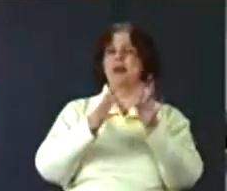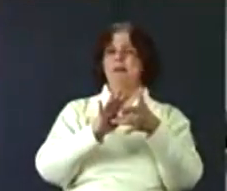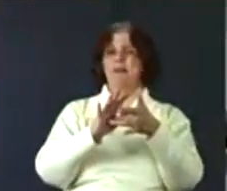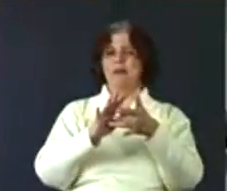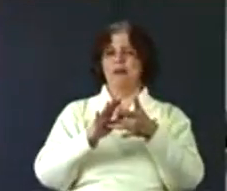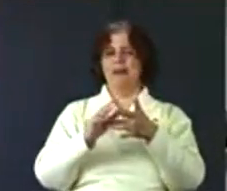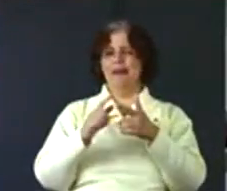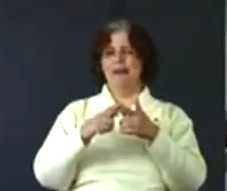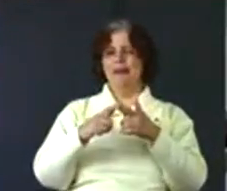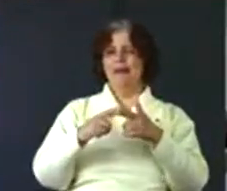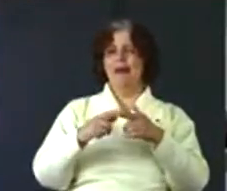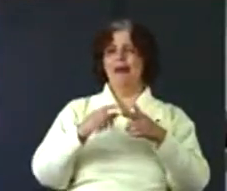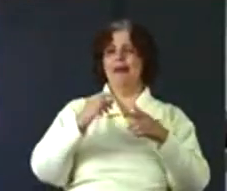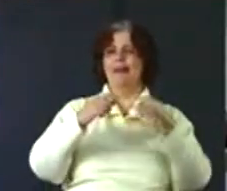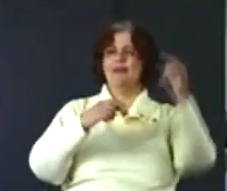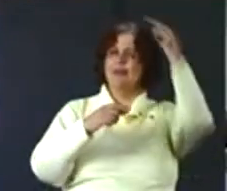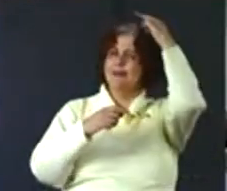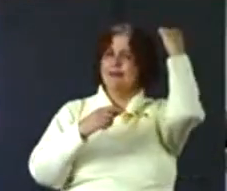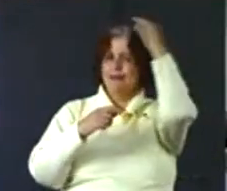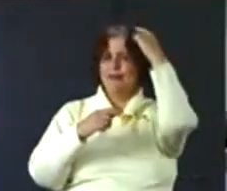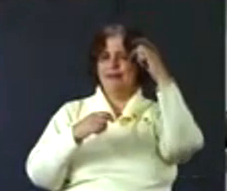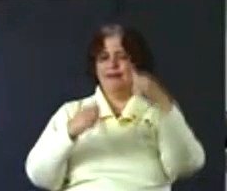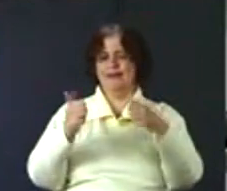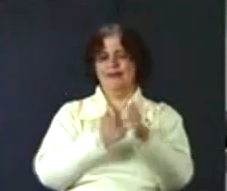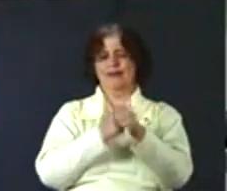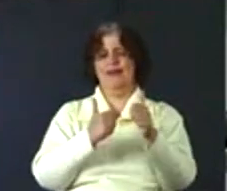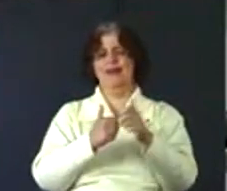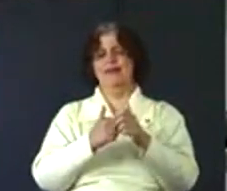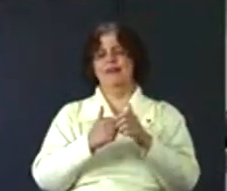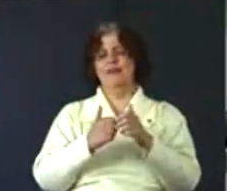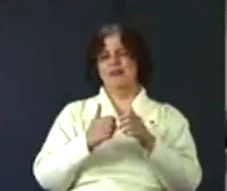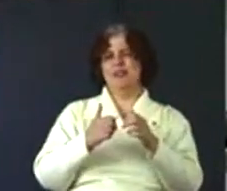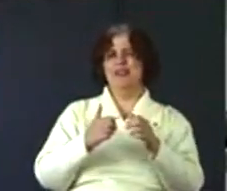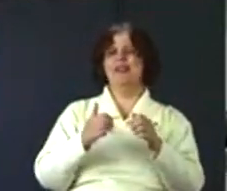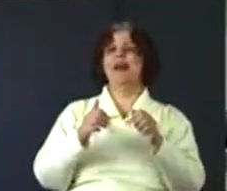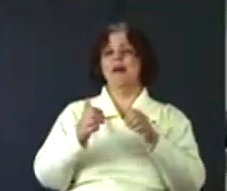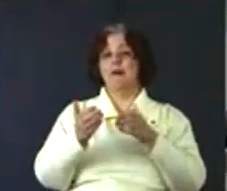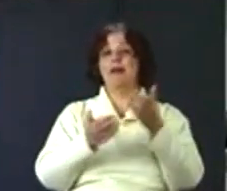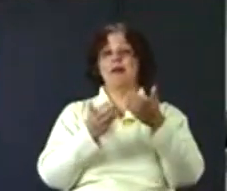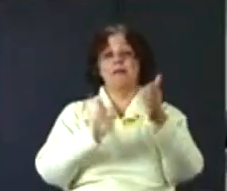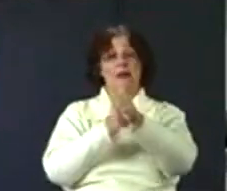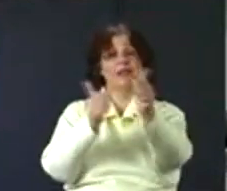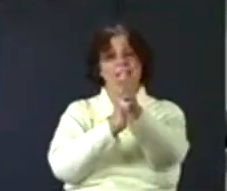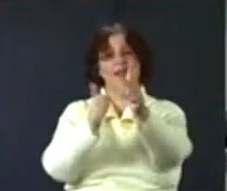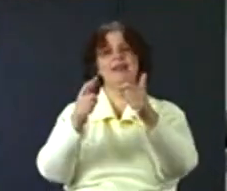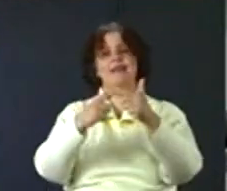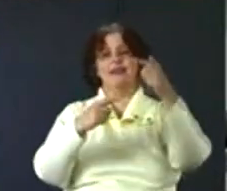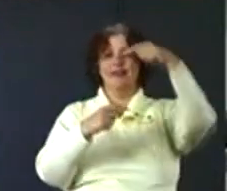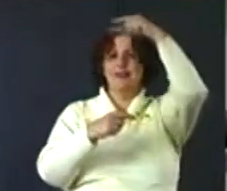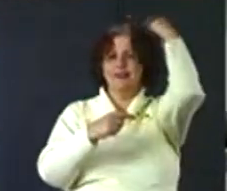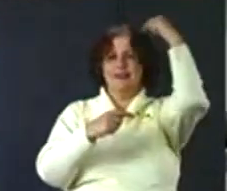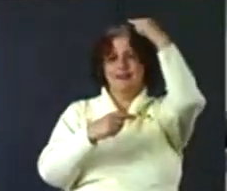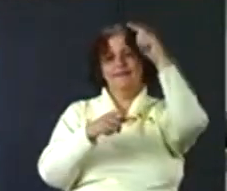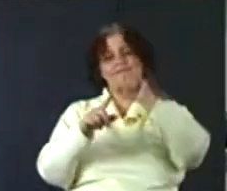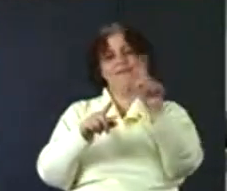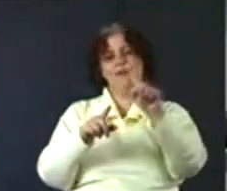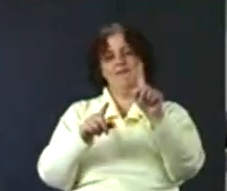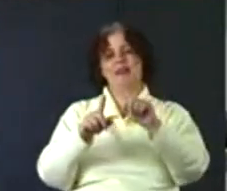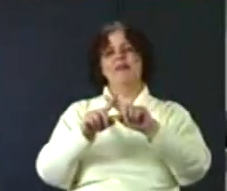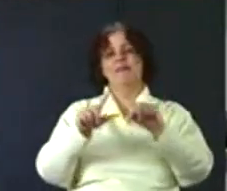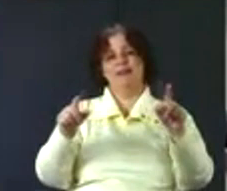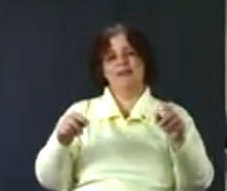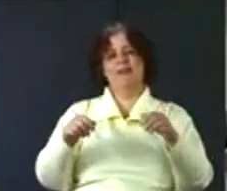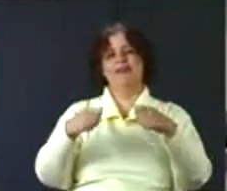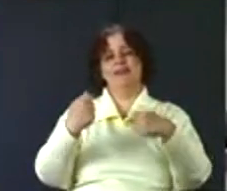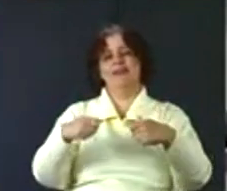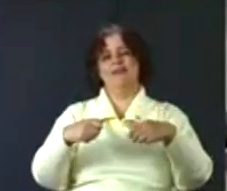vai acontecer aqui e em outras partes do mundo, o que falaram para Paulo e Silas em Tessalônica. Chegaram aqui